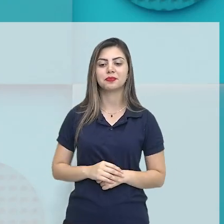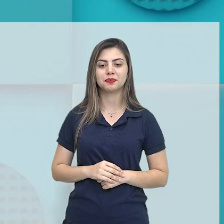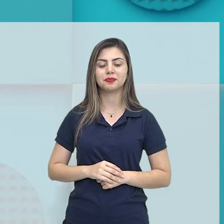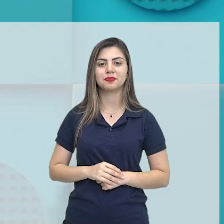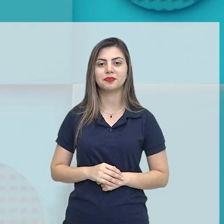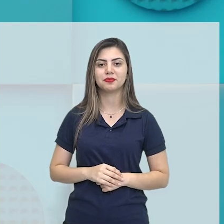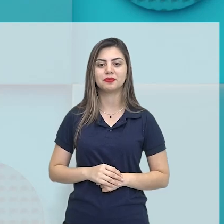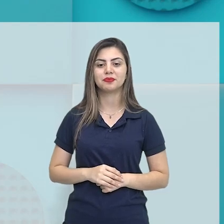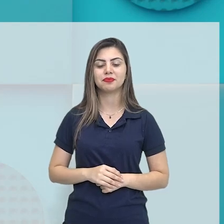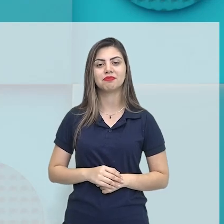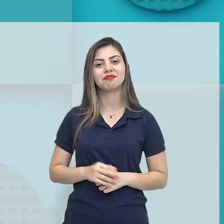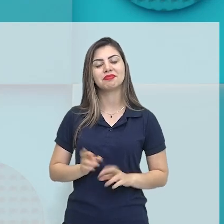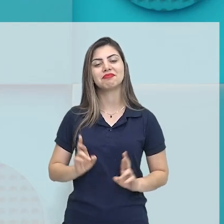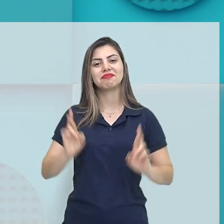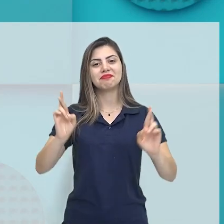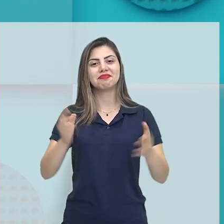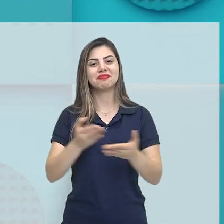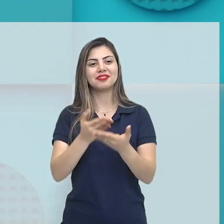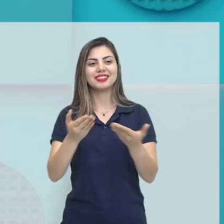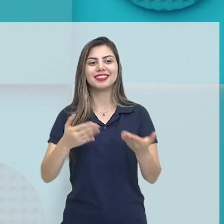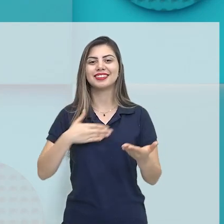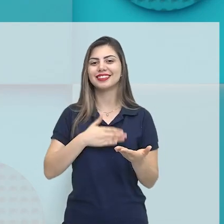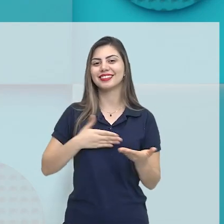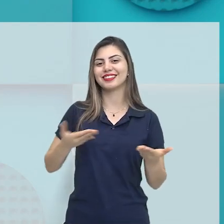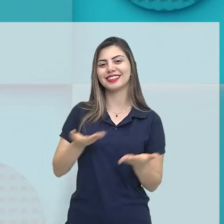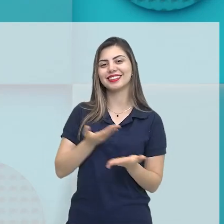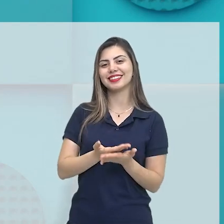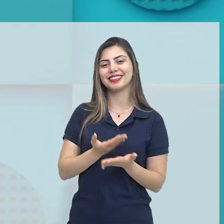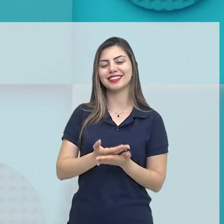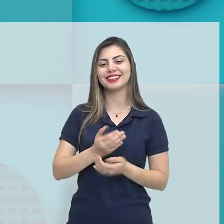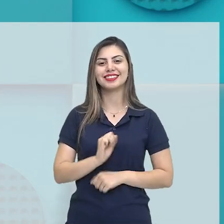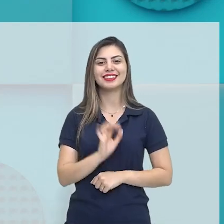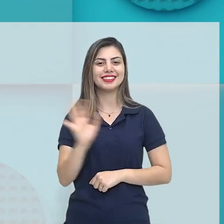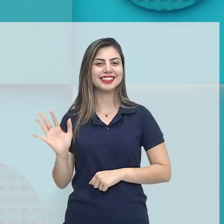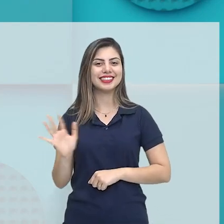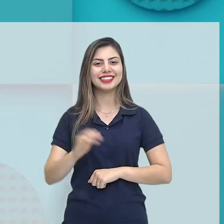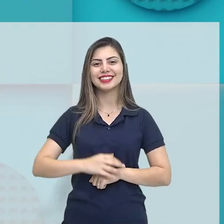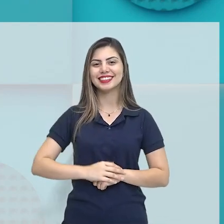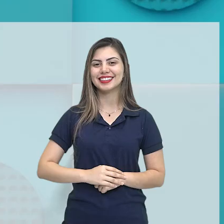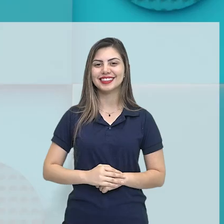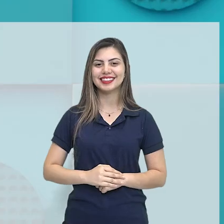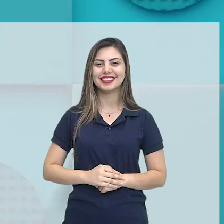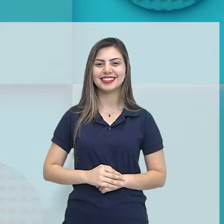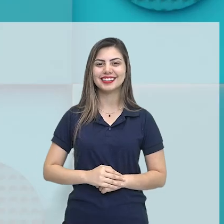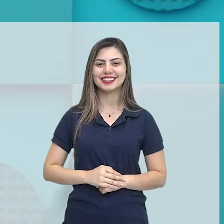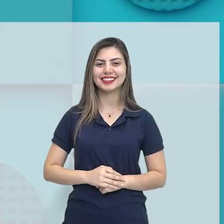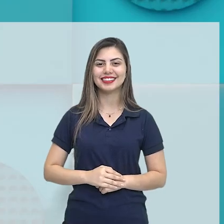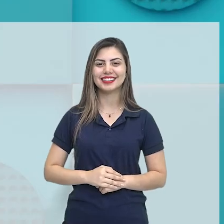Tá bom? Espero que vocês tenham gostado da aula de hoje e até a próxima.